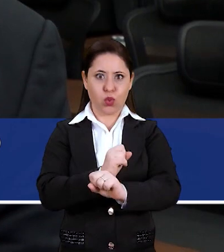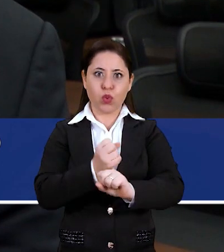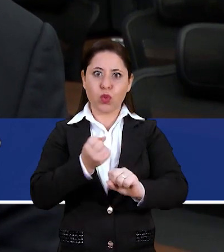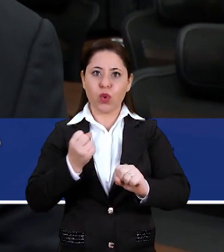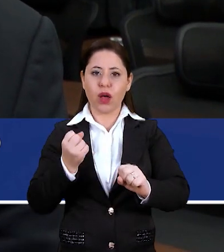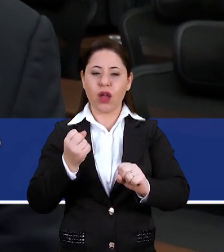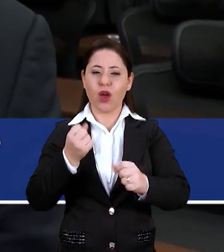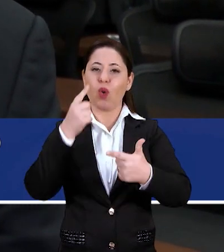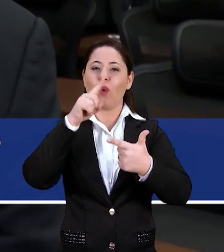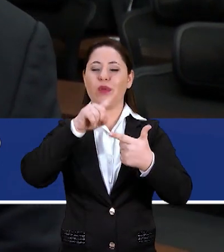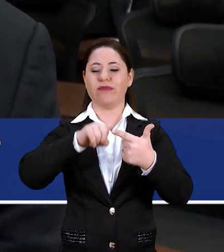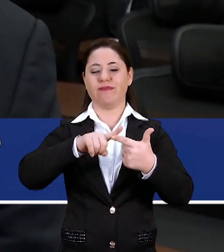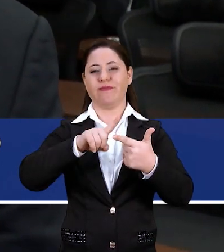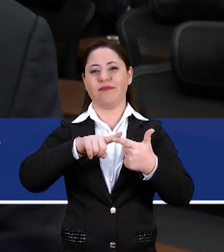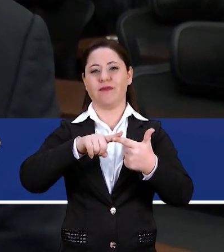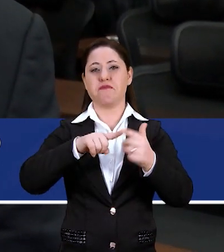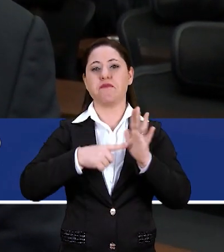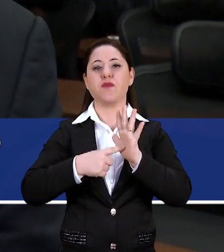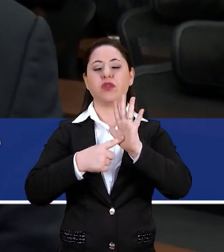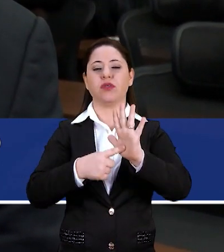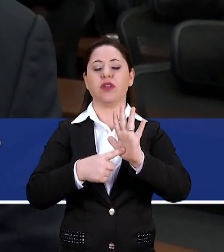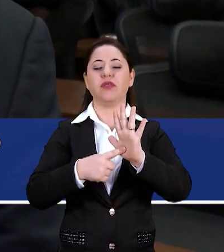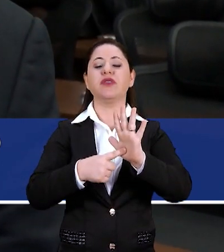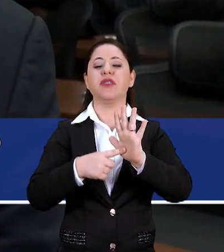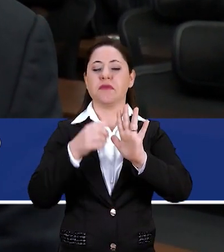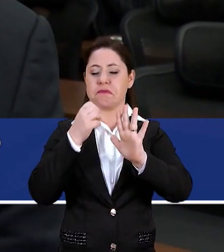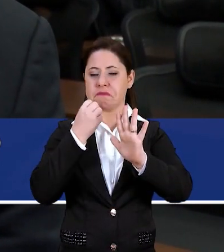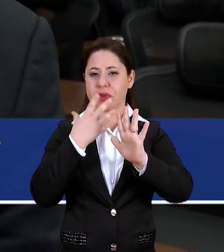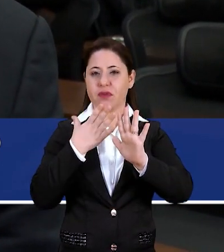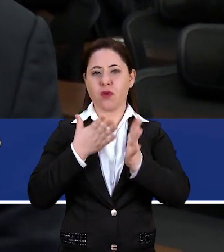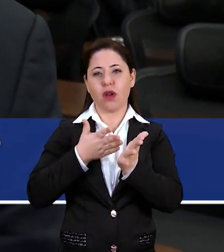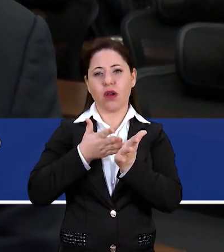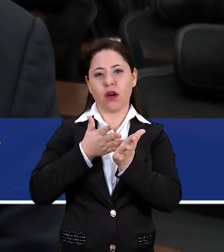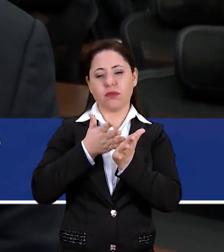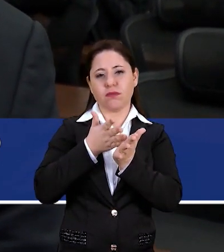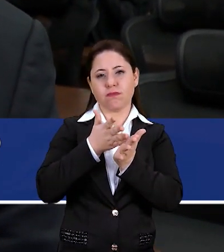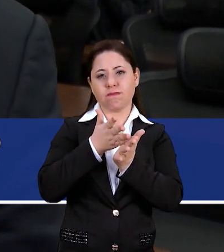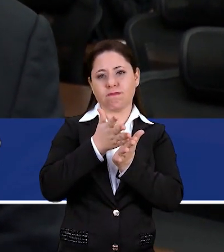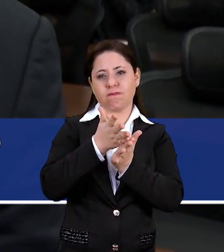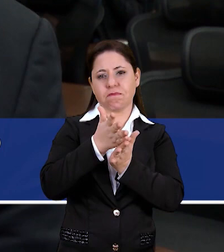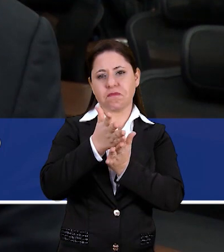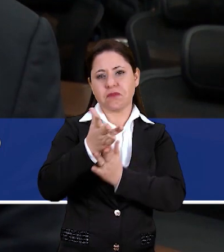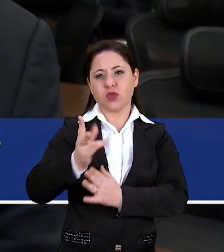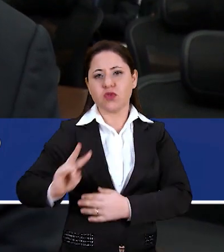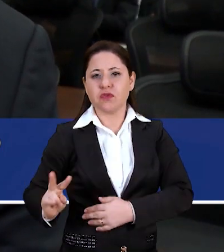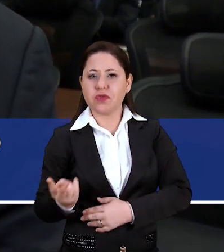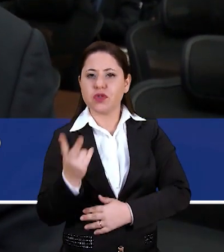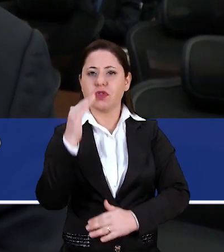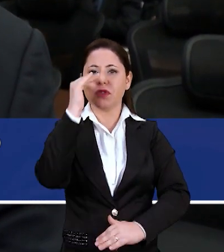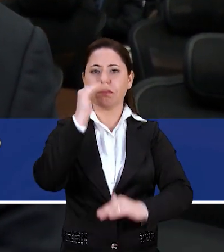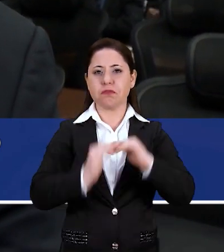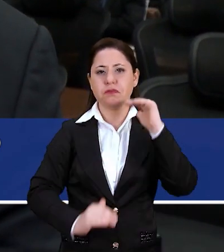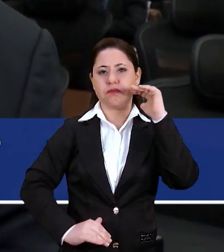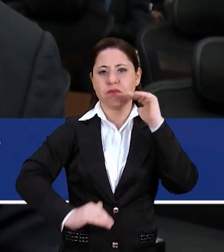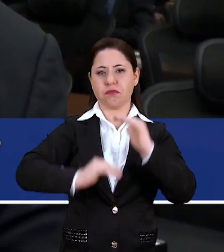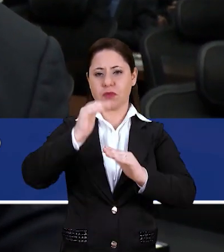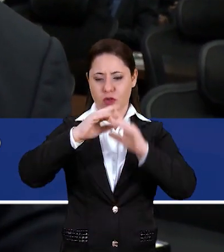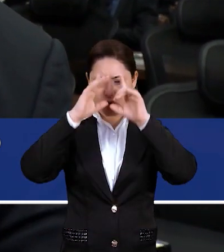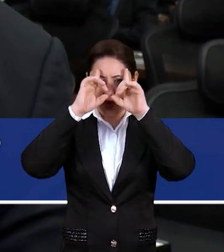que o fato. E outra, mostrar que vale a pena você trilhar caminhos de valorização profissional,